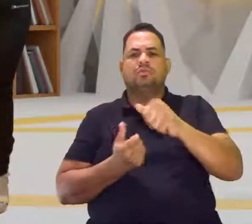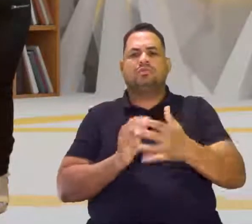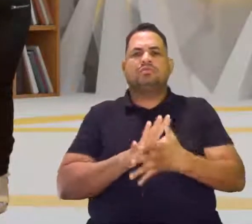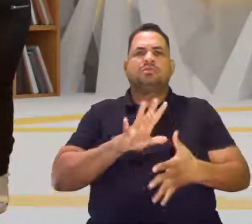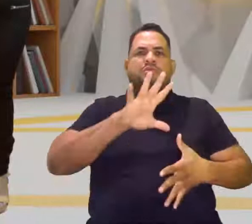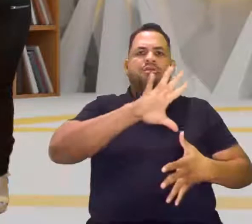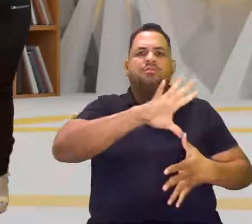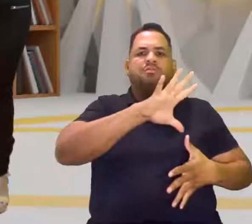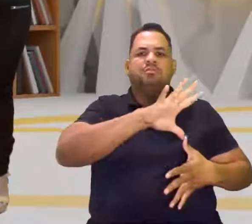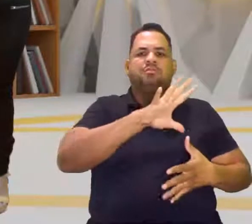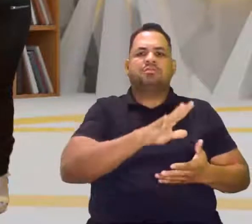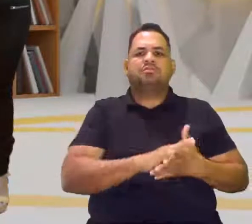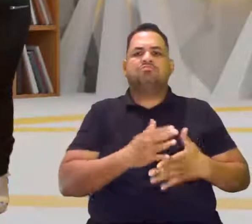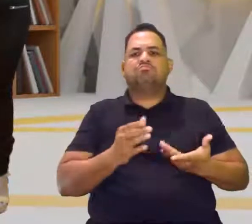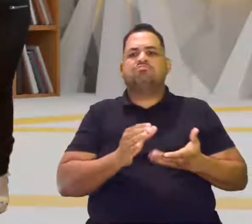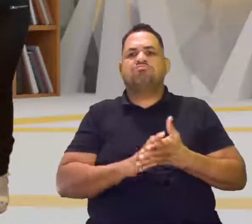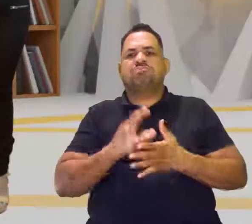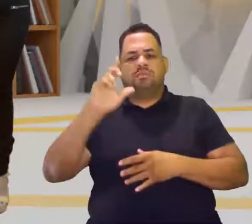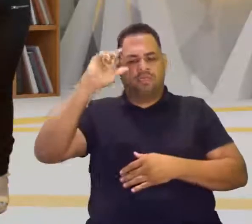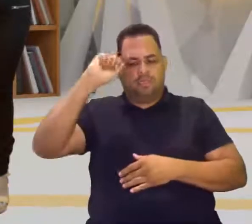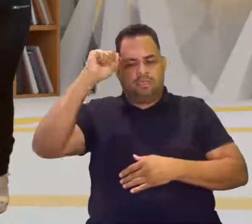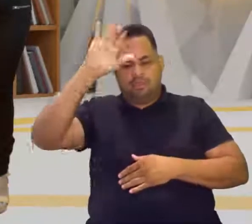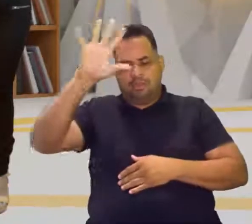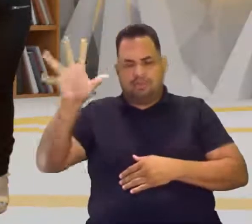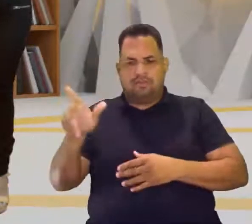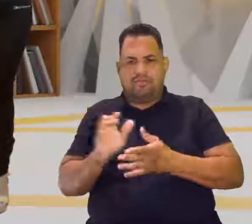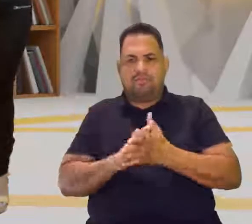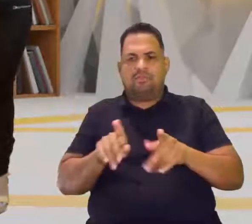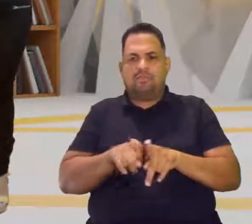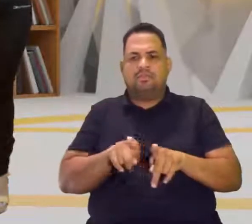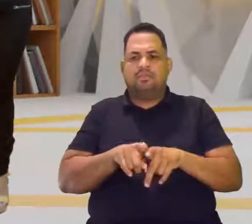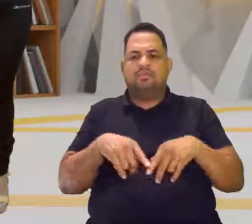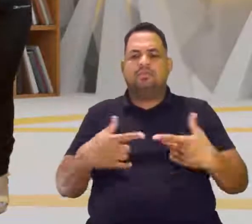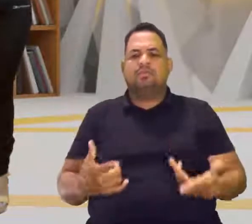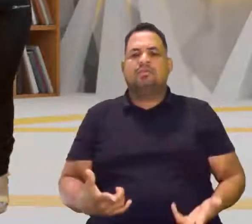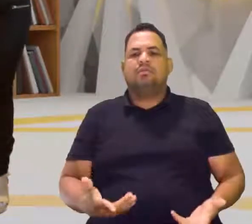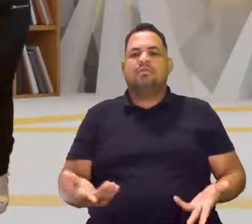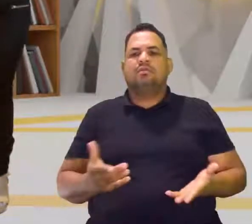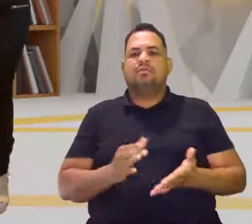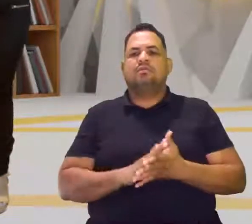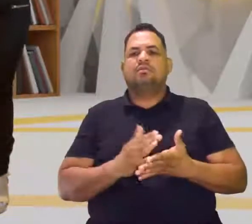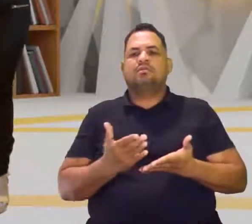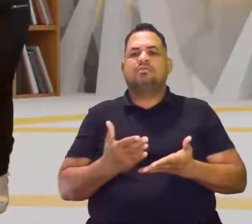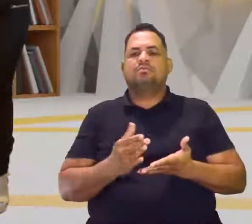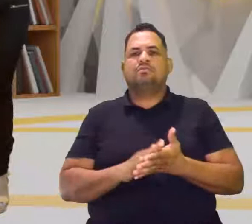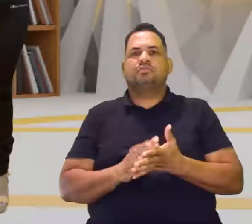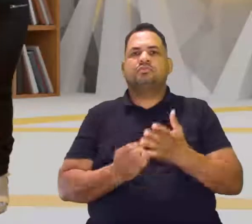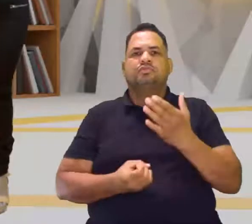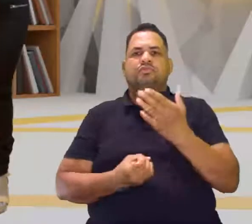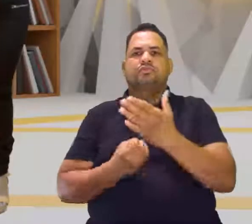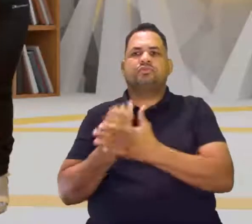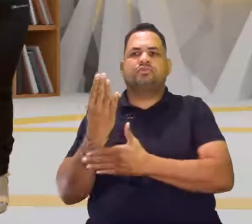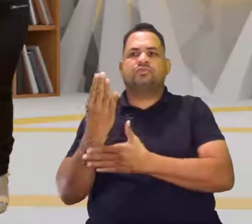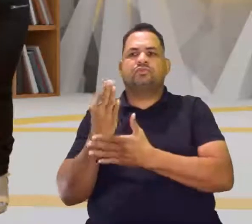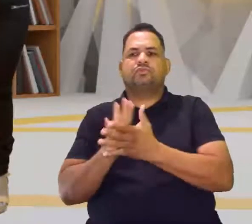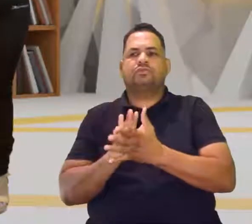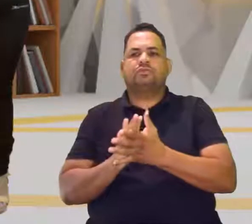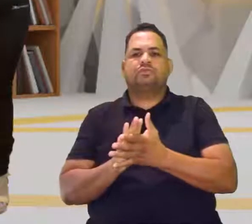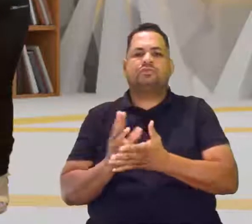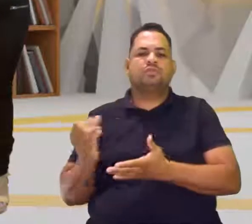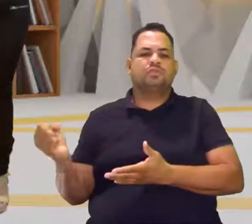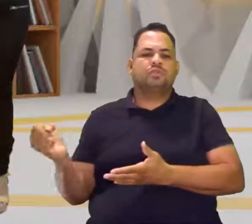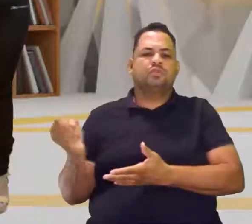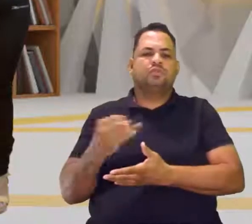somente nas Américas continente Africano isso foi aí é trazendo novos novas